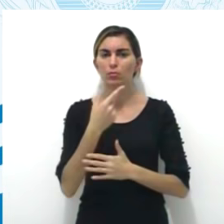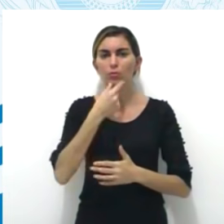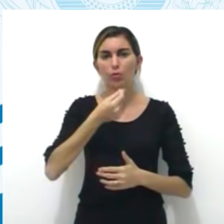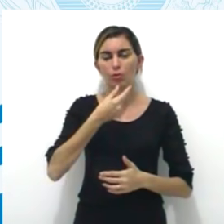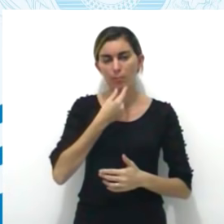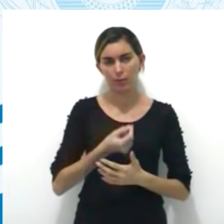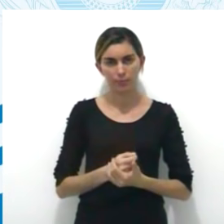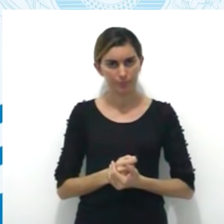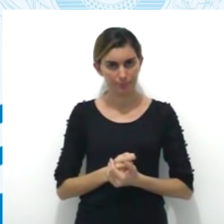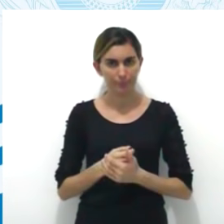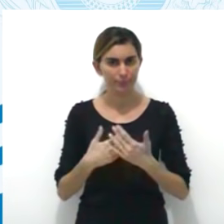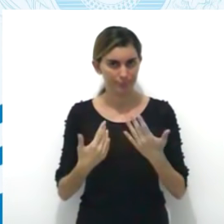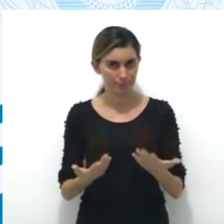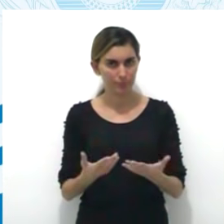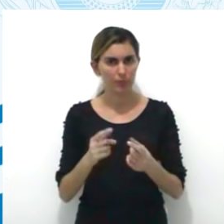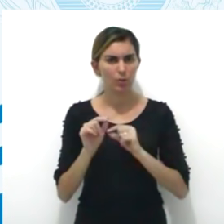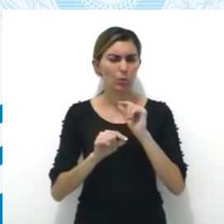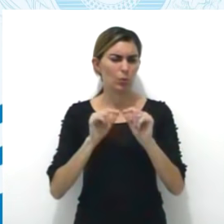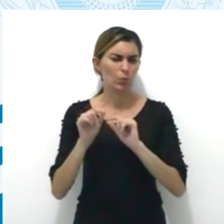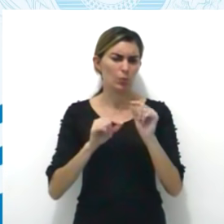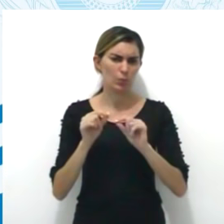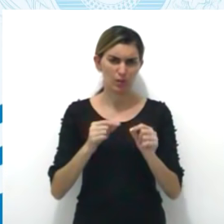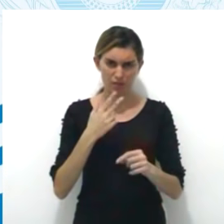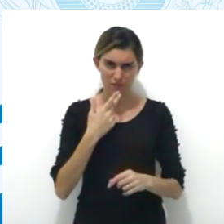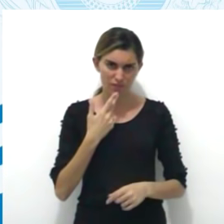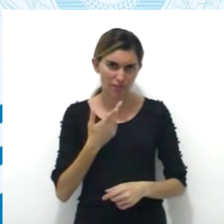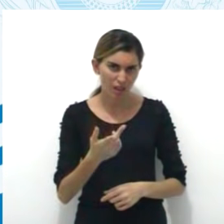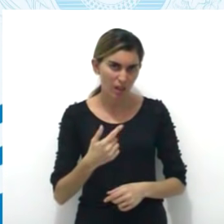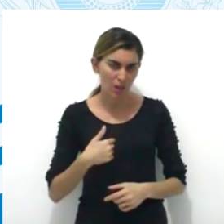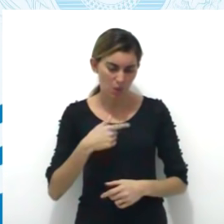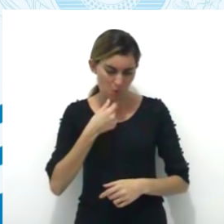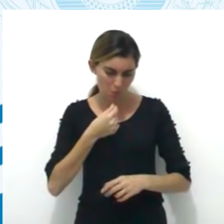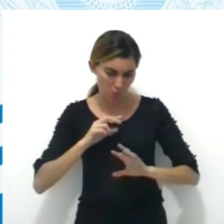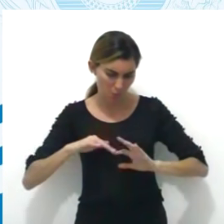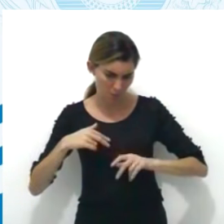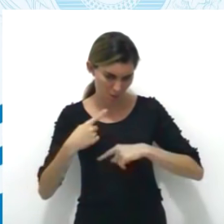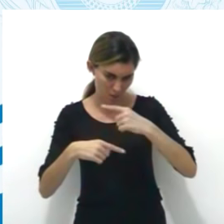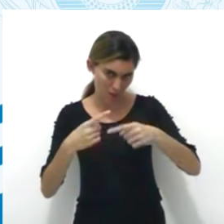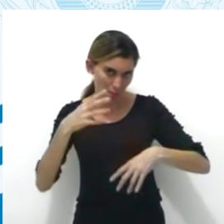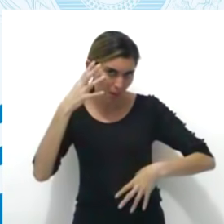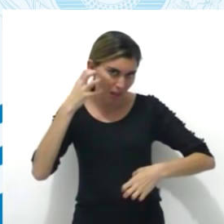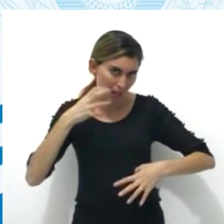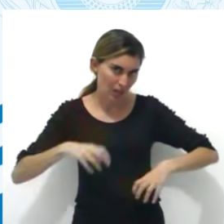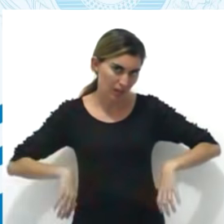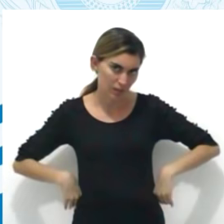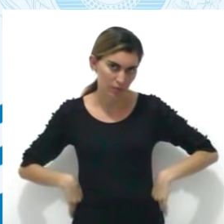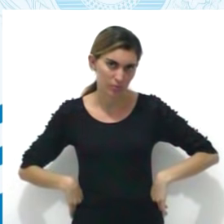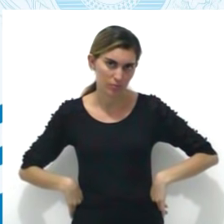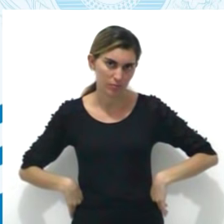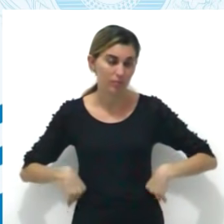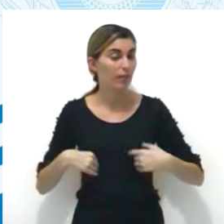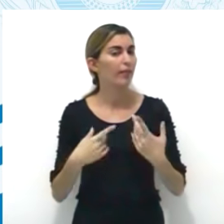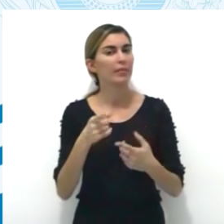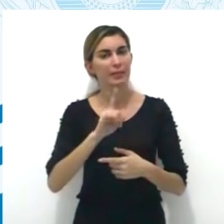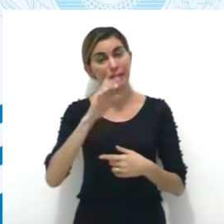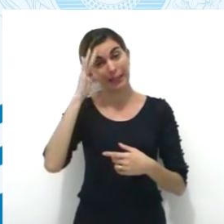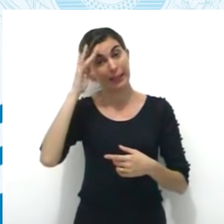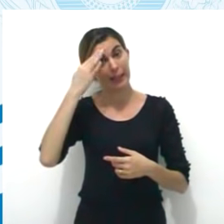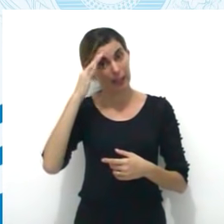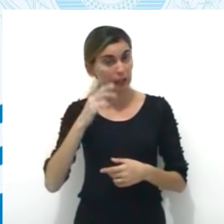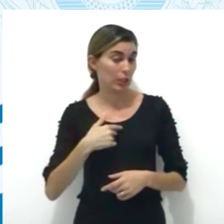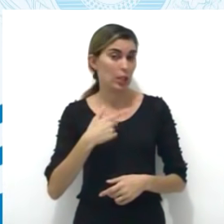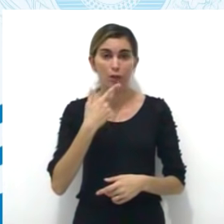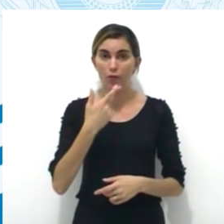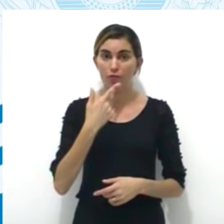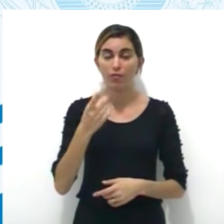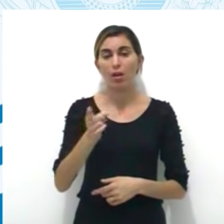Origem do Homem, ele não vai dizer que o ser humano descende do macaco. Entendam,